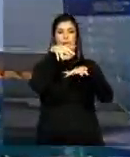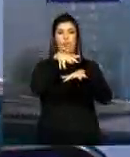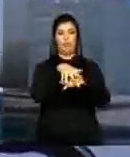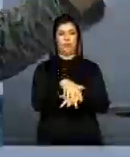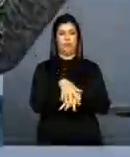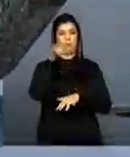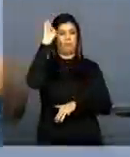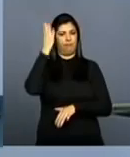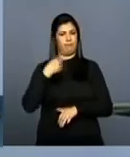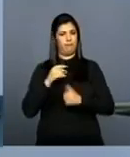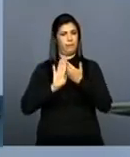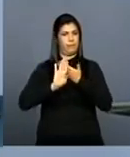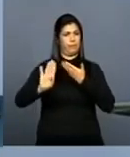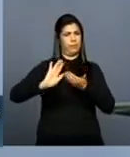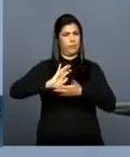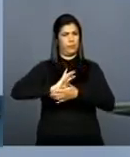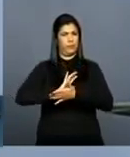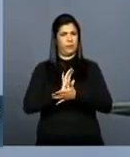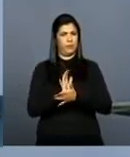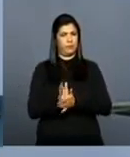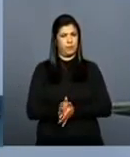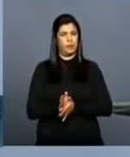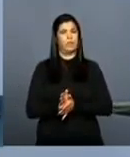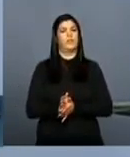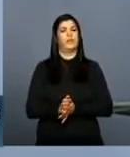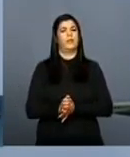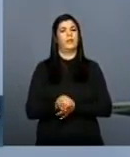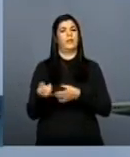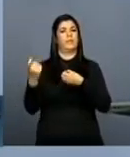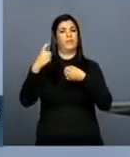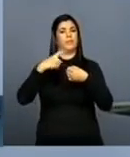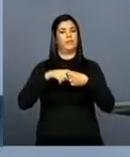que é uma parceria nossa com